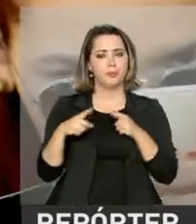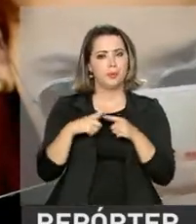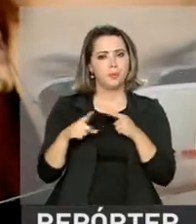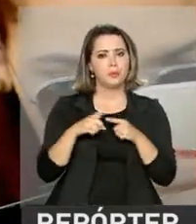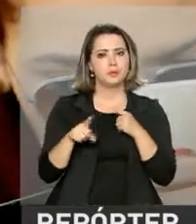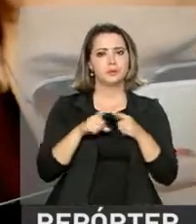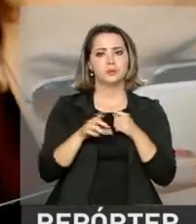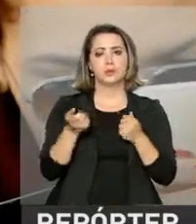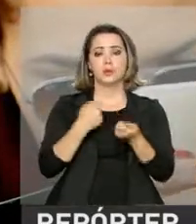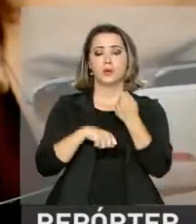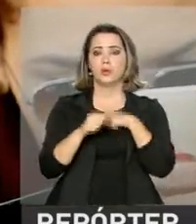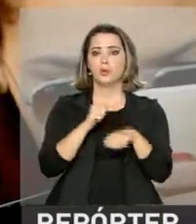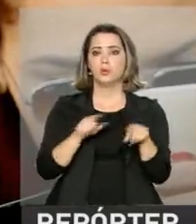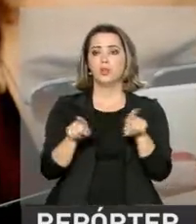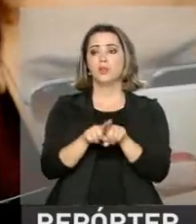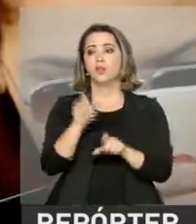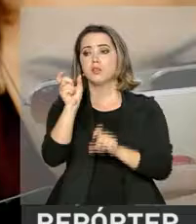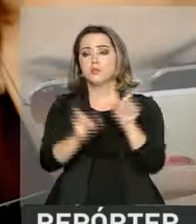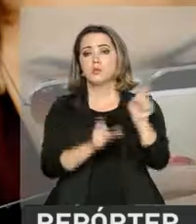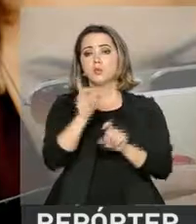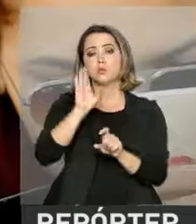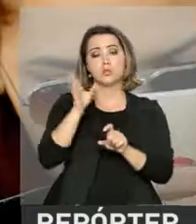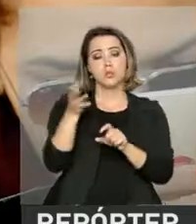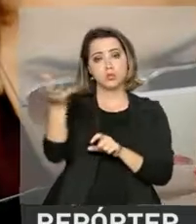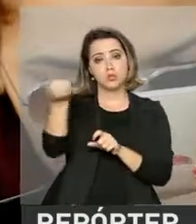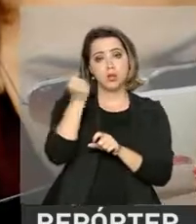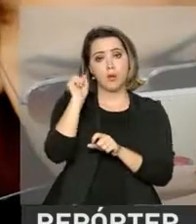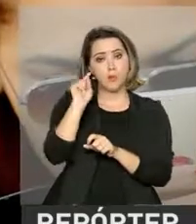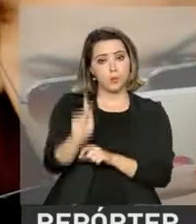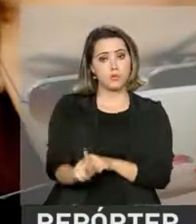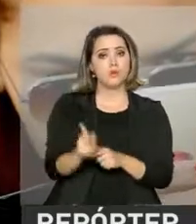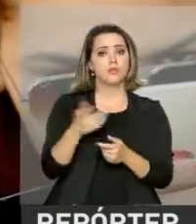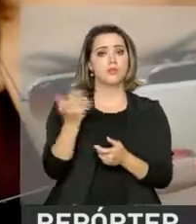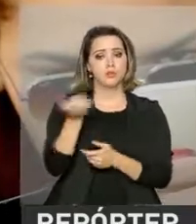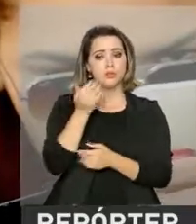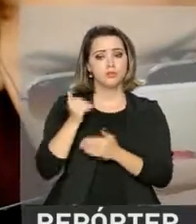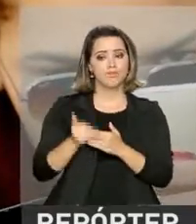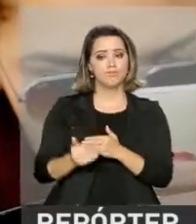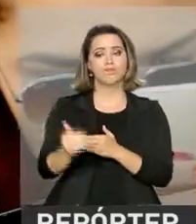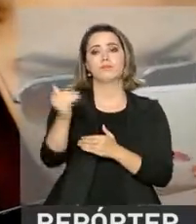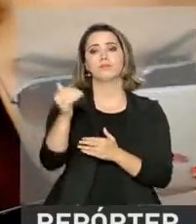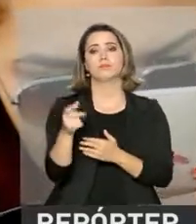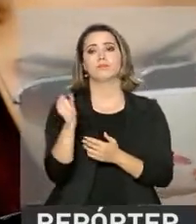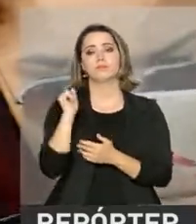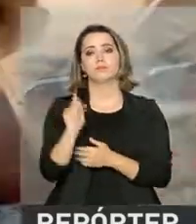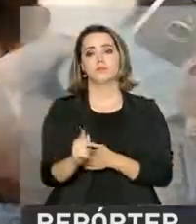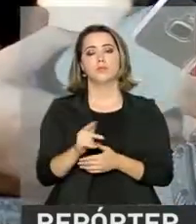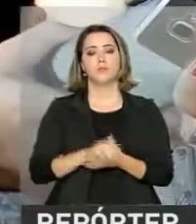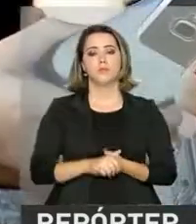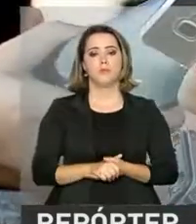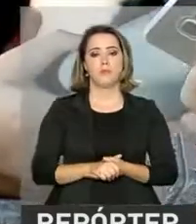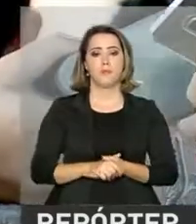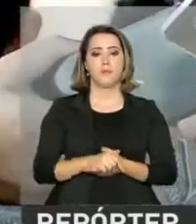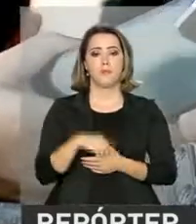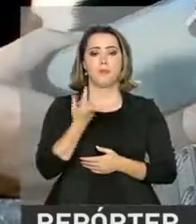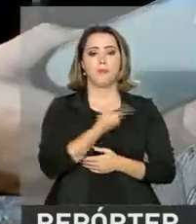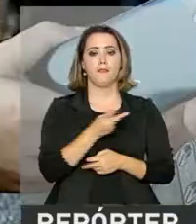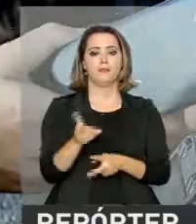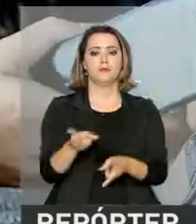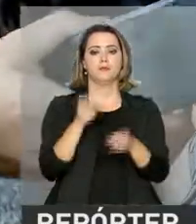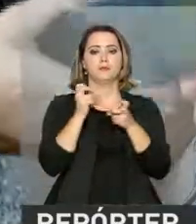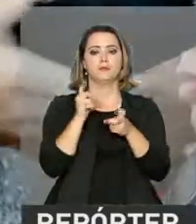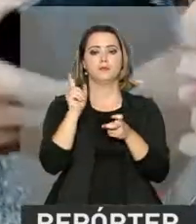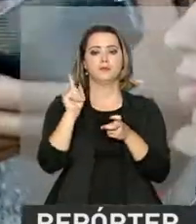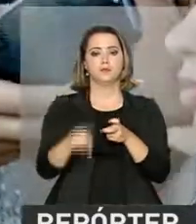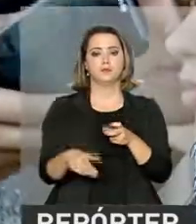não apenas a economia, até as pessoas que já estão recebendo e que querem continuar recebendo os seus proventos. Pelo que a gente pôde perceber,